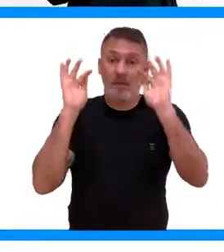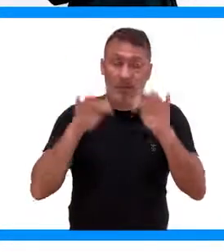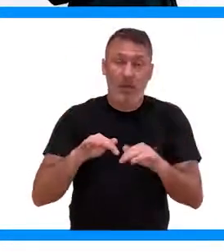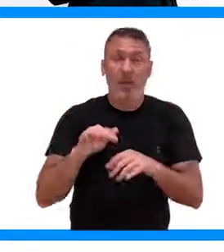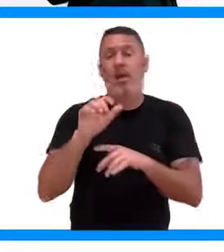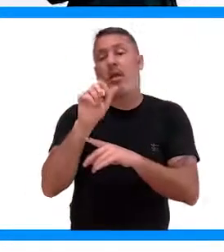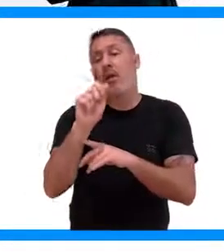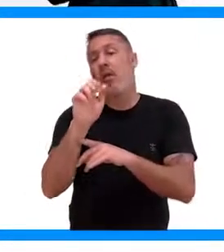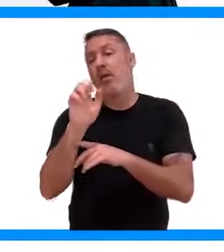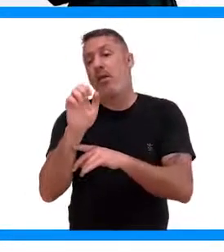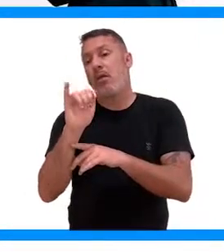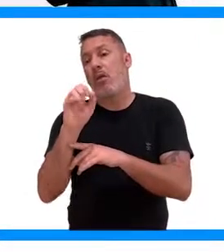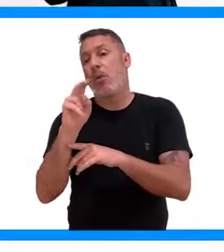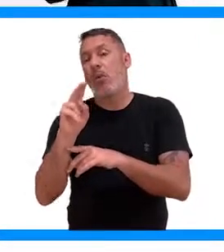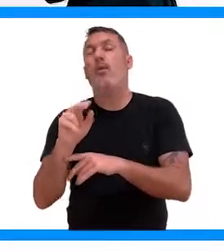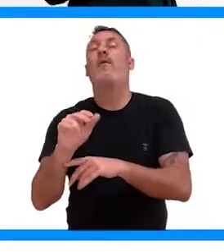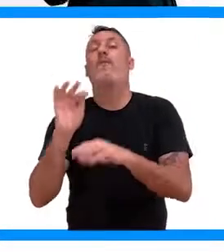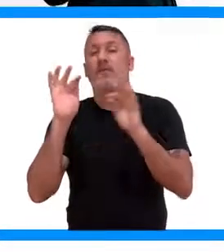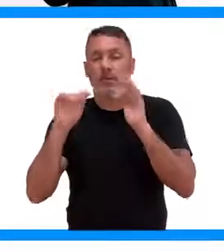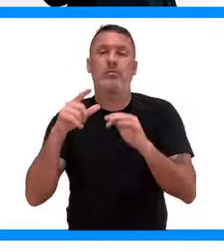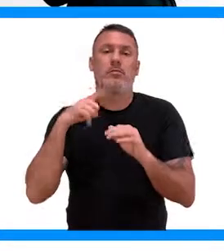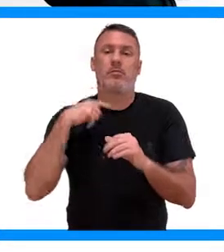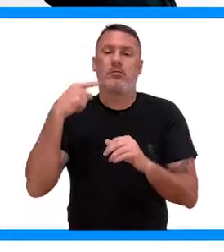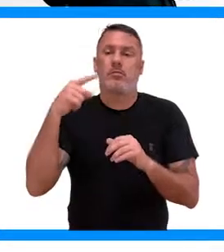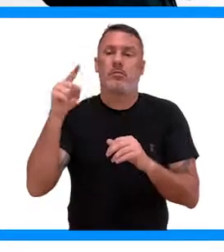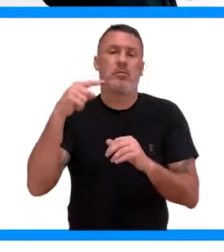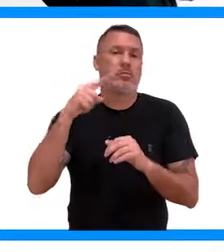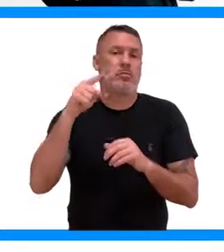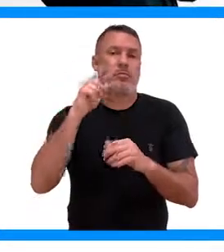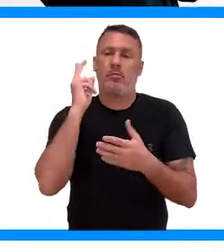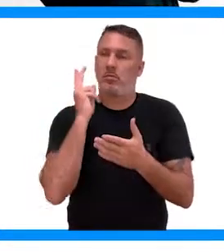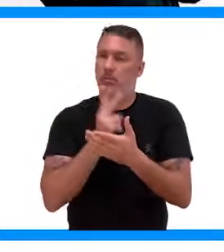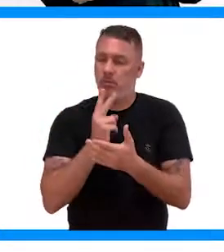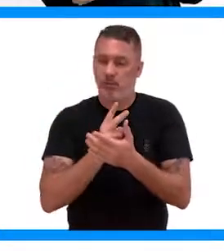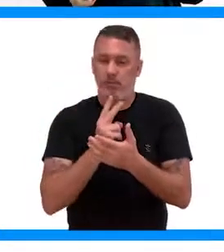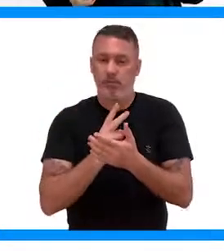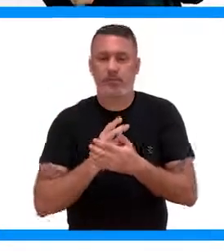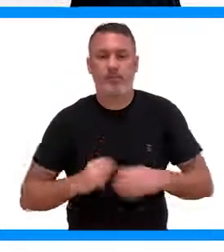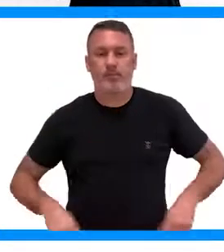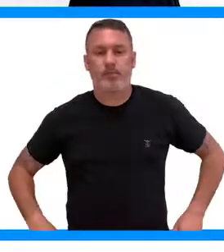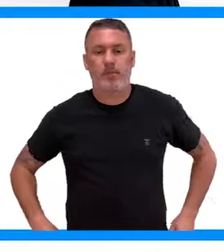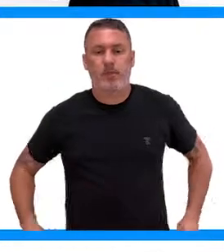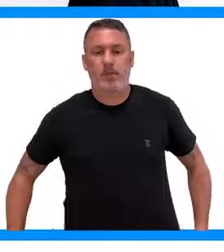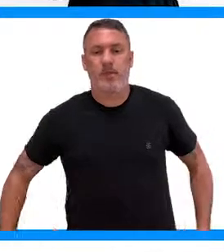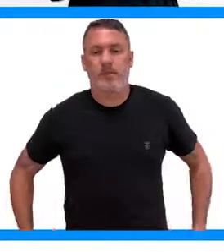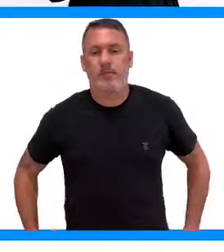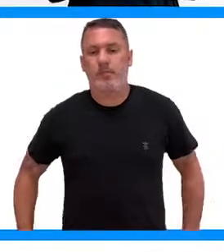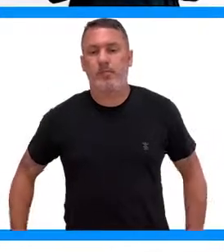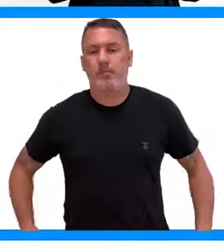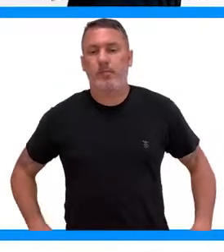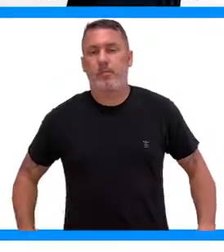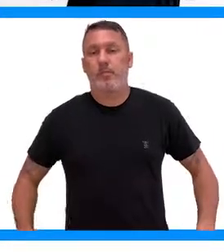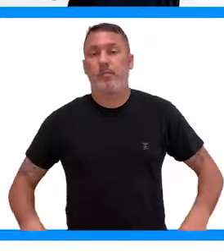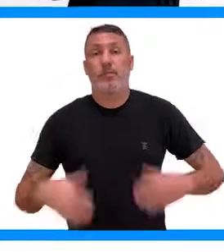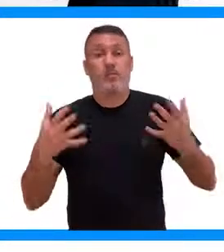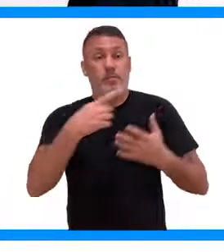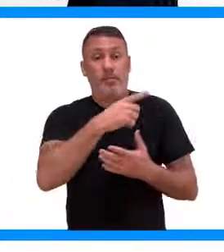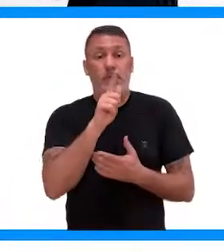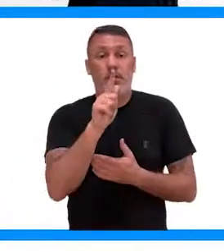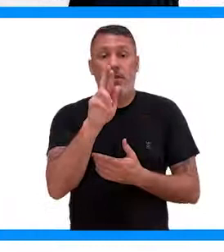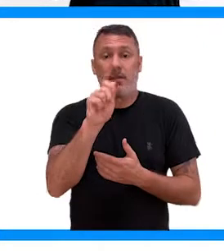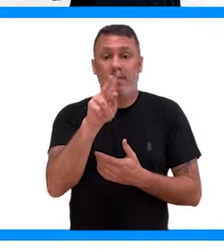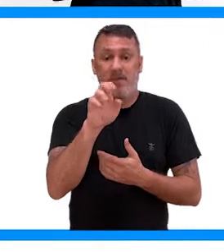N, vogais, ela vai levar acento. Só com S precedido de consoante que não leva acento. Graves o llanas.